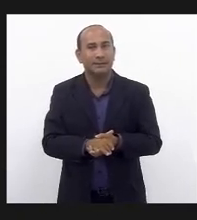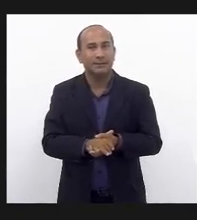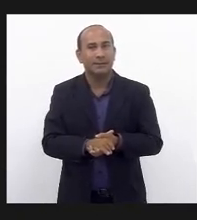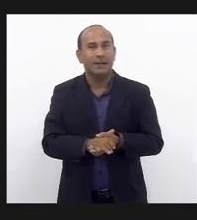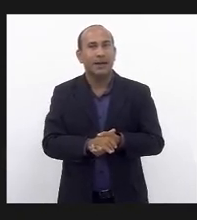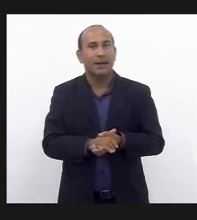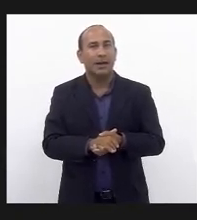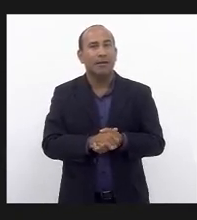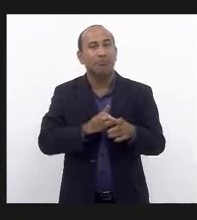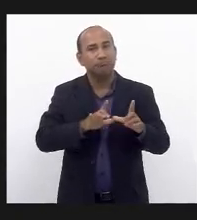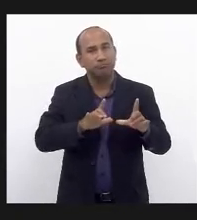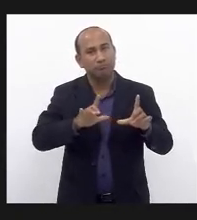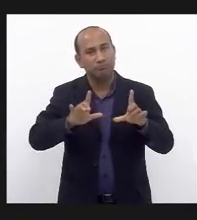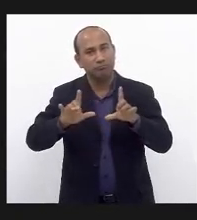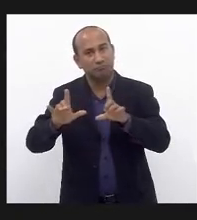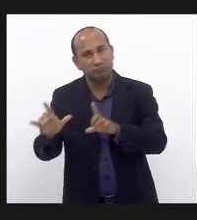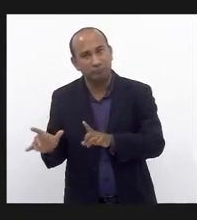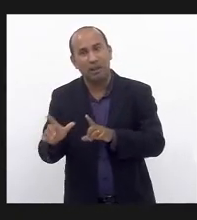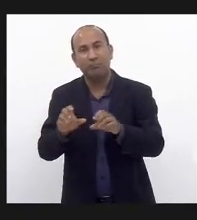propagandas